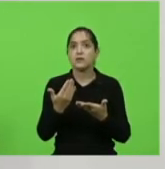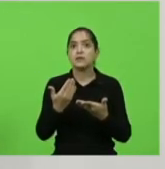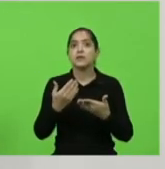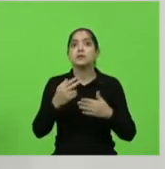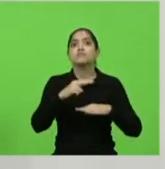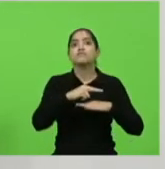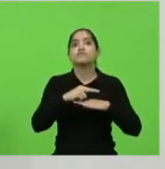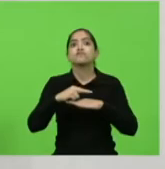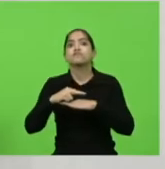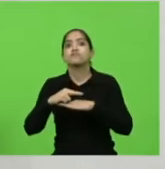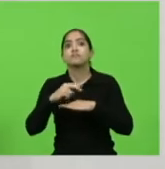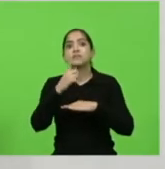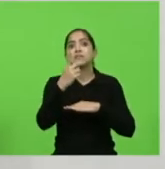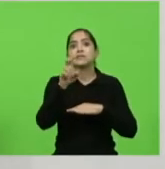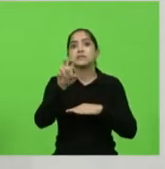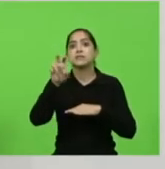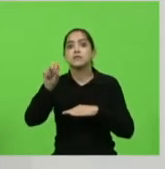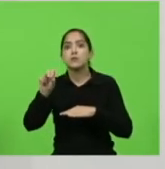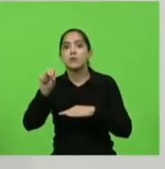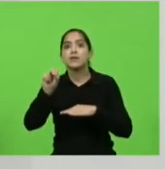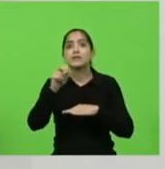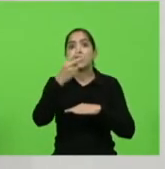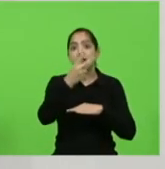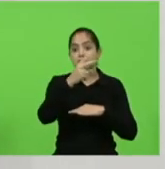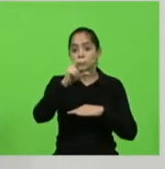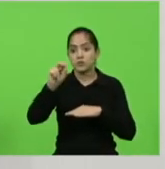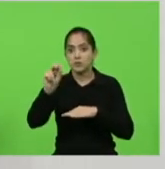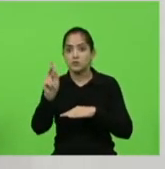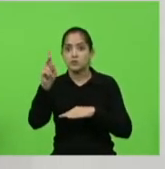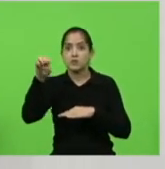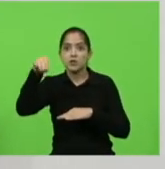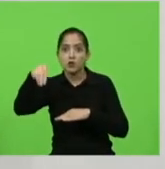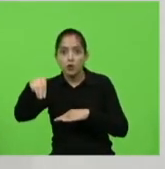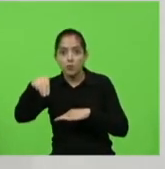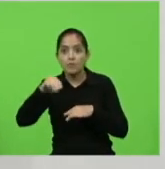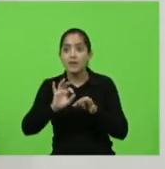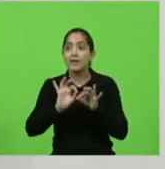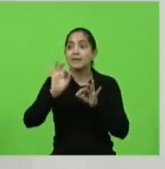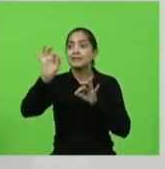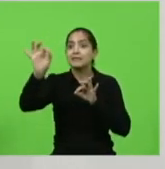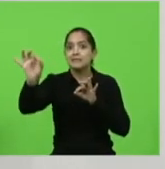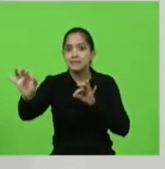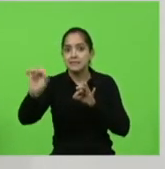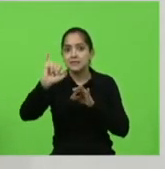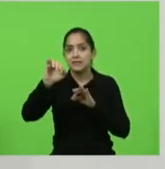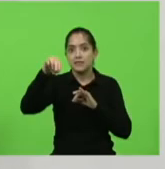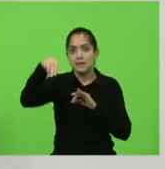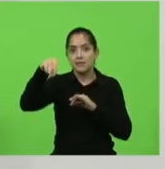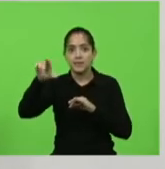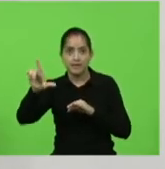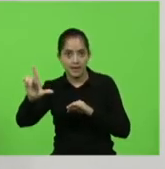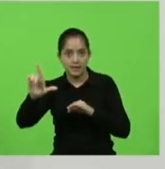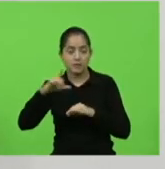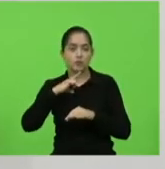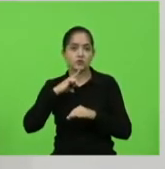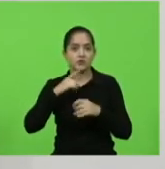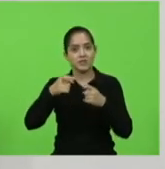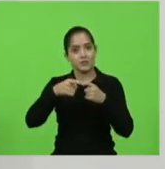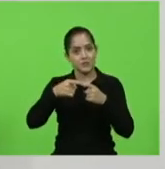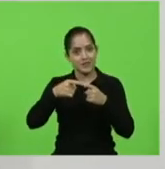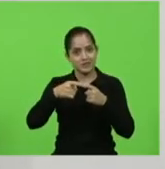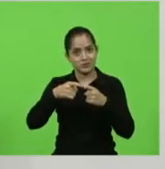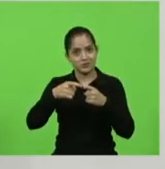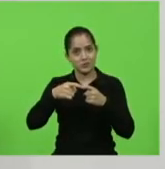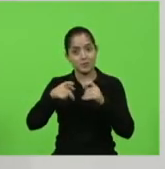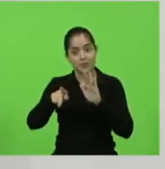transportados 150, 200 quilômetros para ir até um IML, onde tem um médico